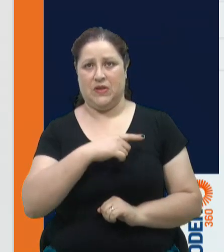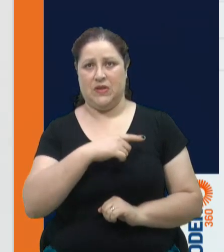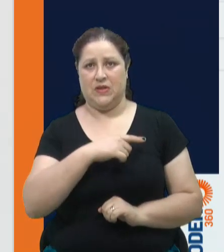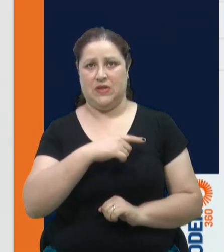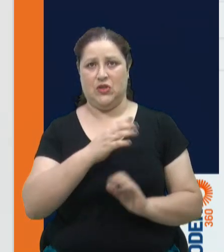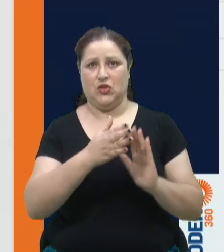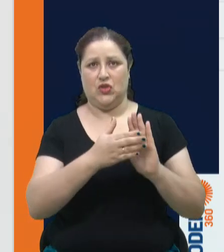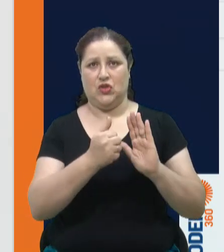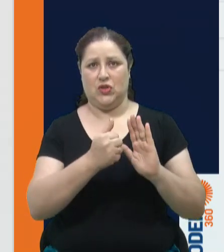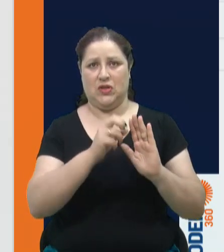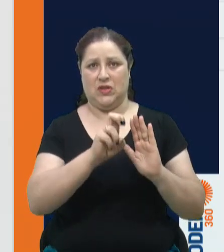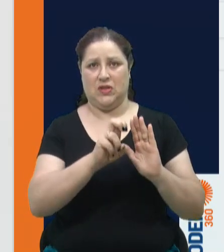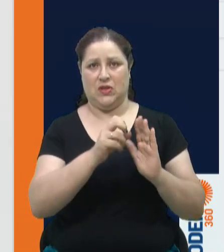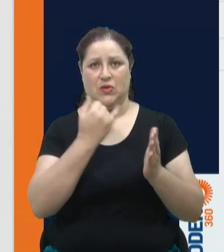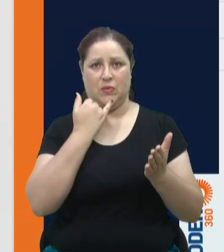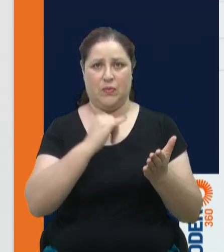5.